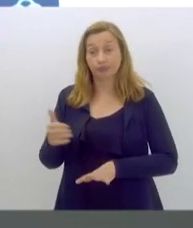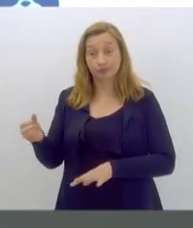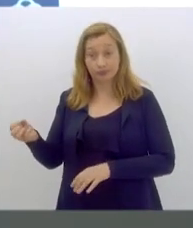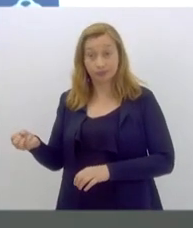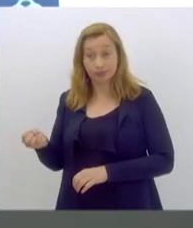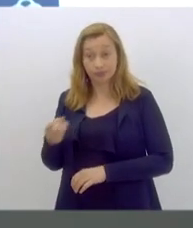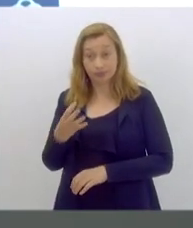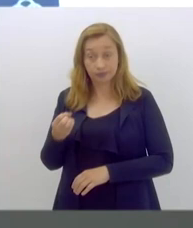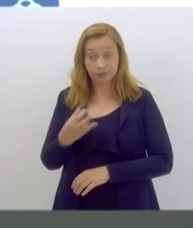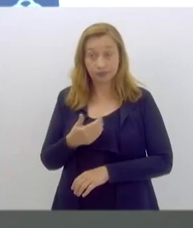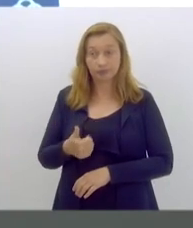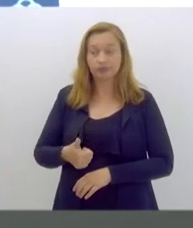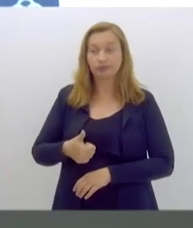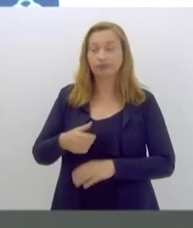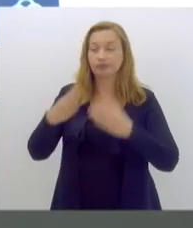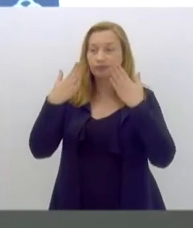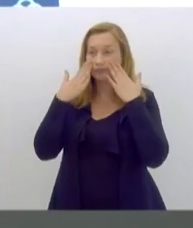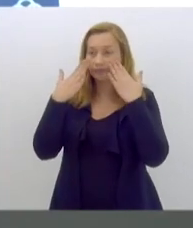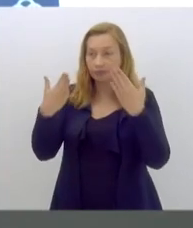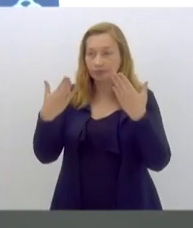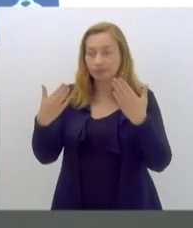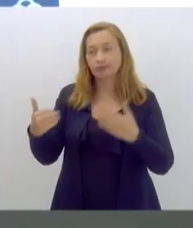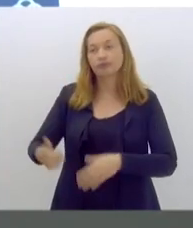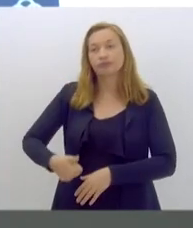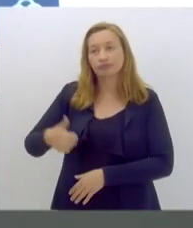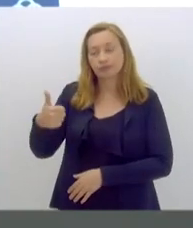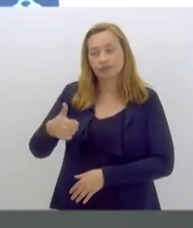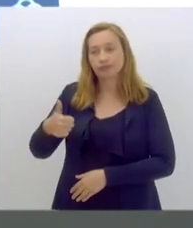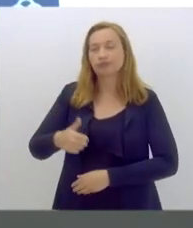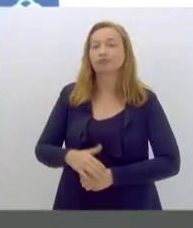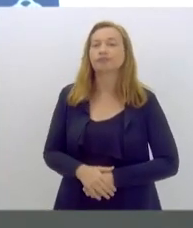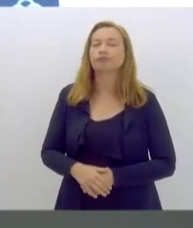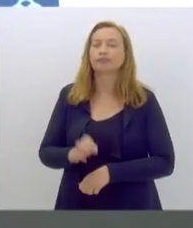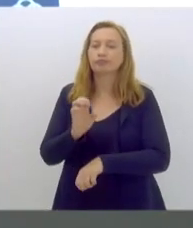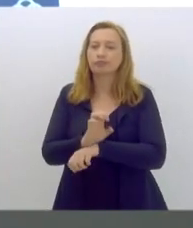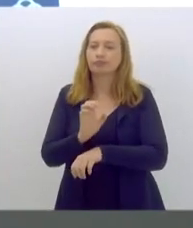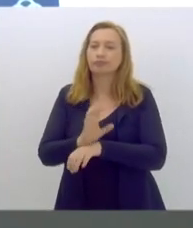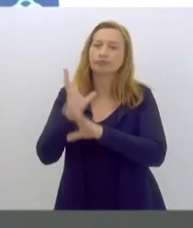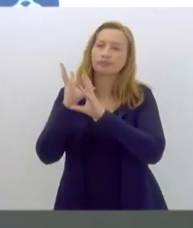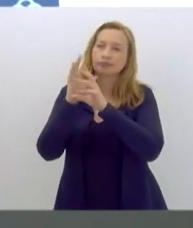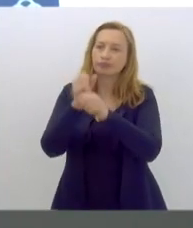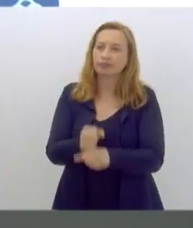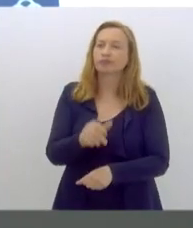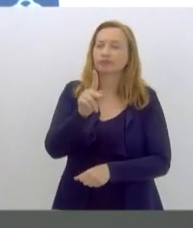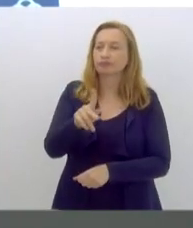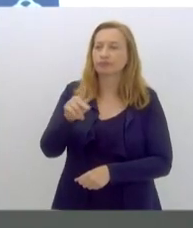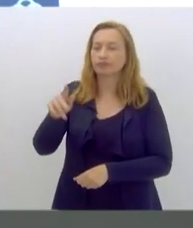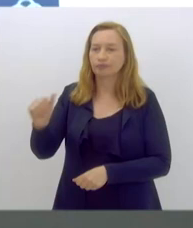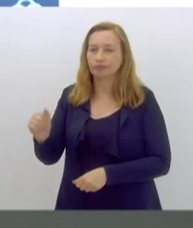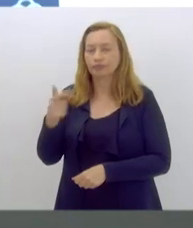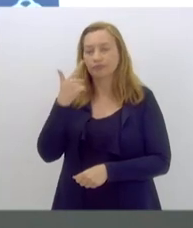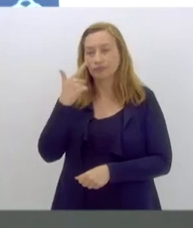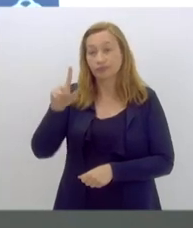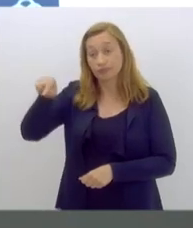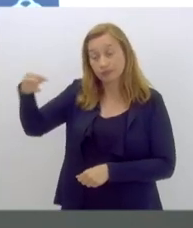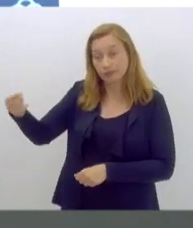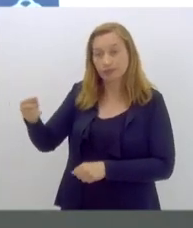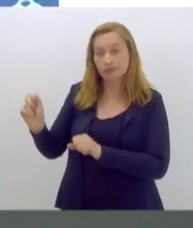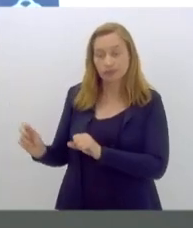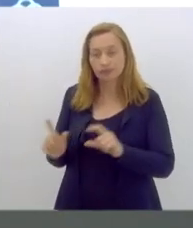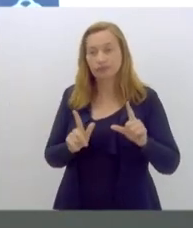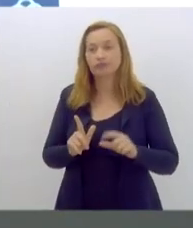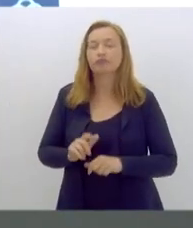ser apresentado aqui pelo orçamento do Estado já na revisão do PPA e a gente vai ver nos slides Mais adiantes também